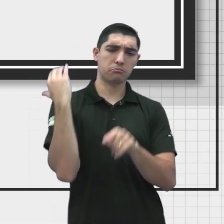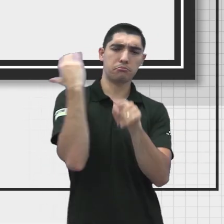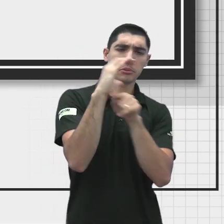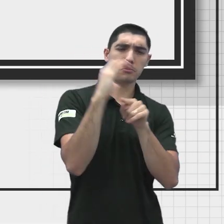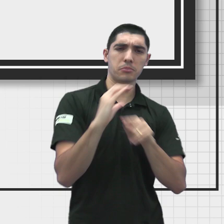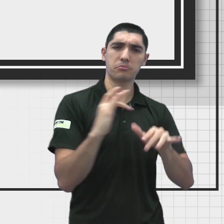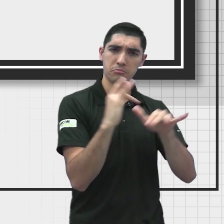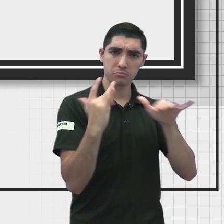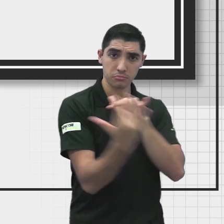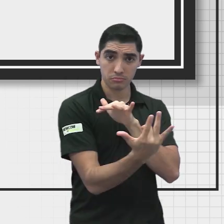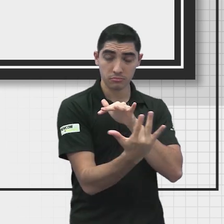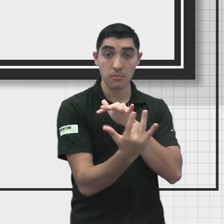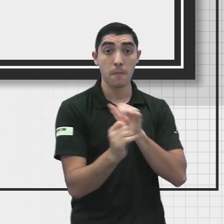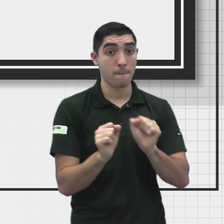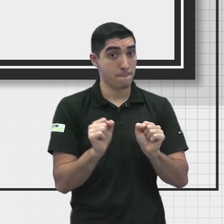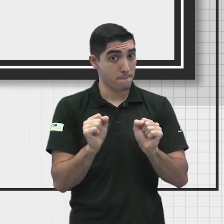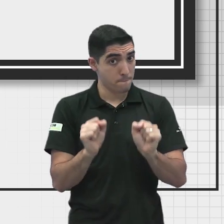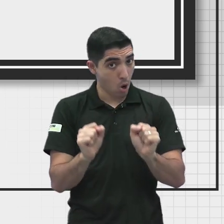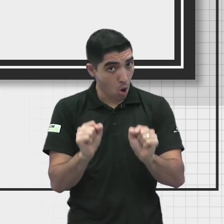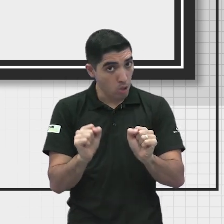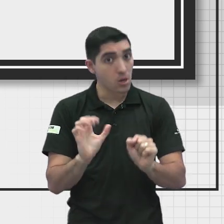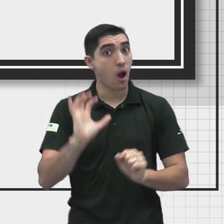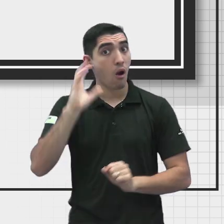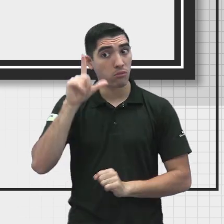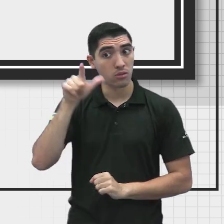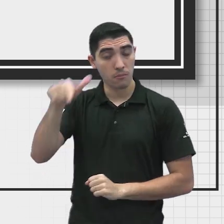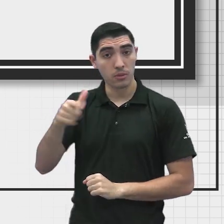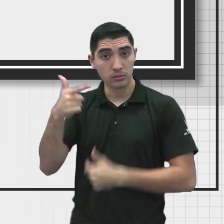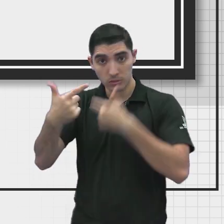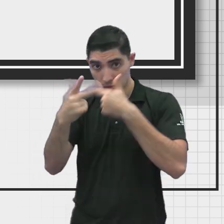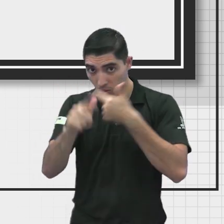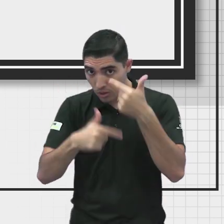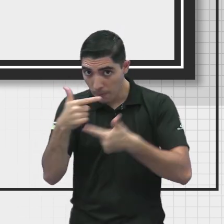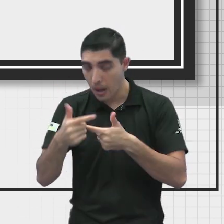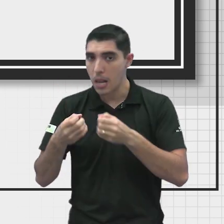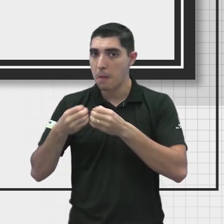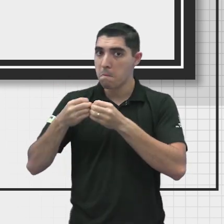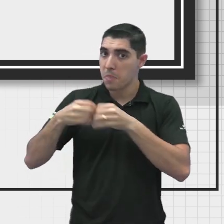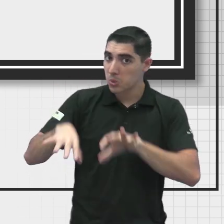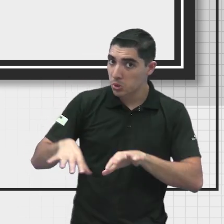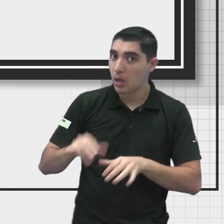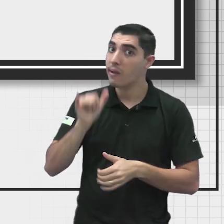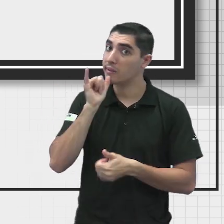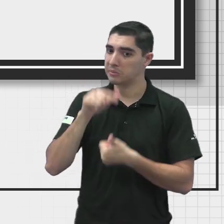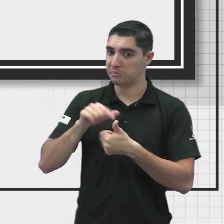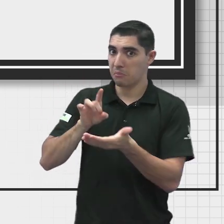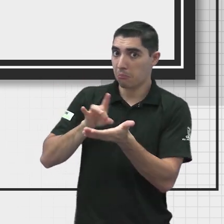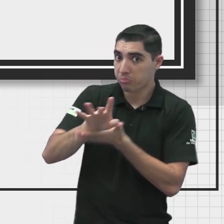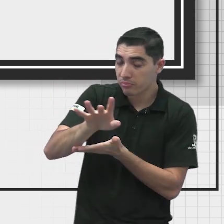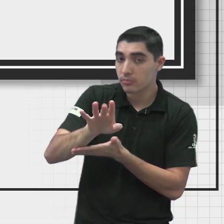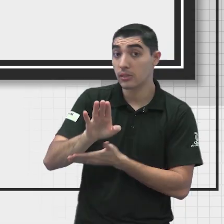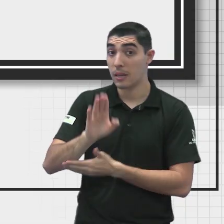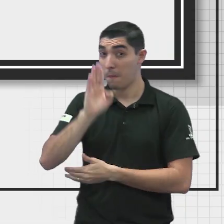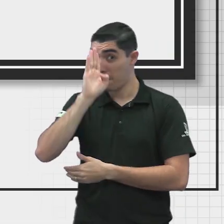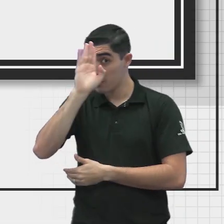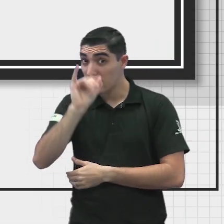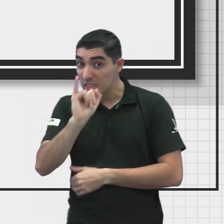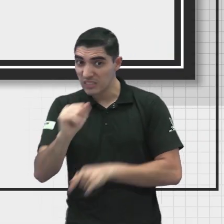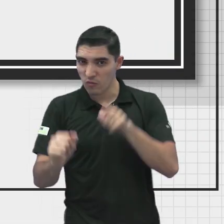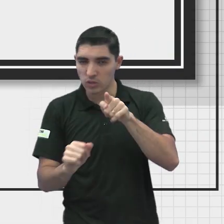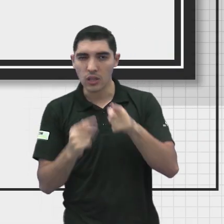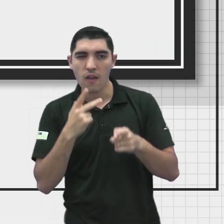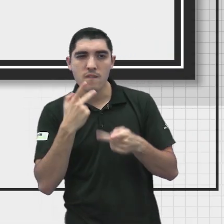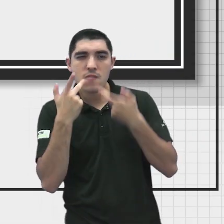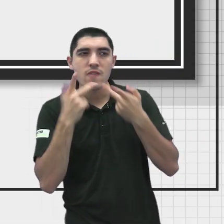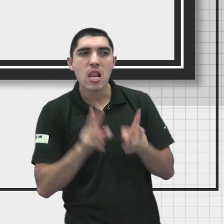nas redes pode sim ter reflexos no trabalho e culminar aí em uma demissão, principalmente se